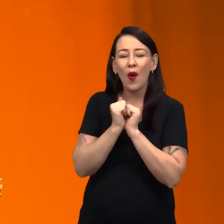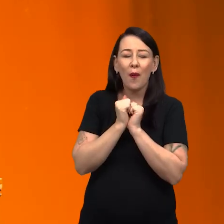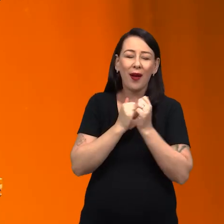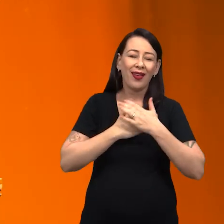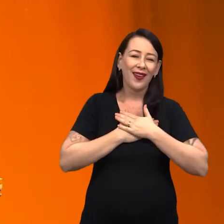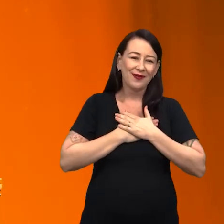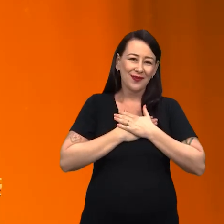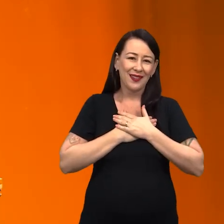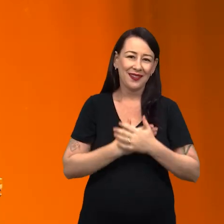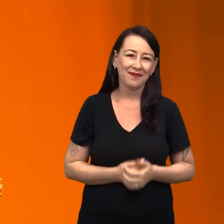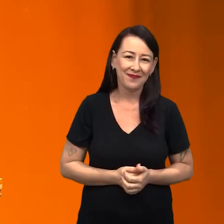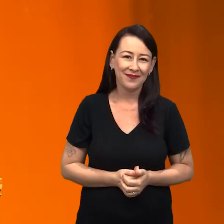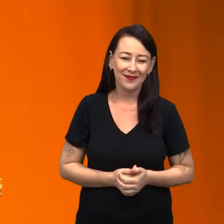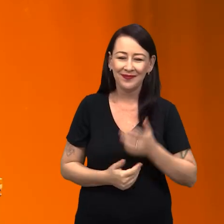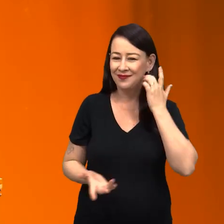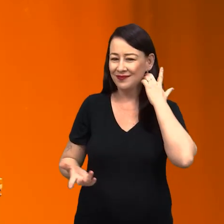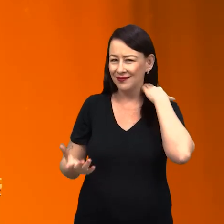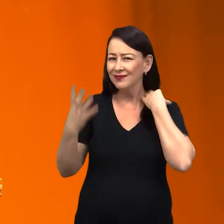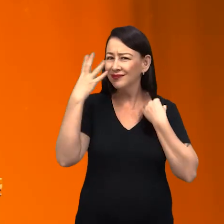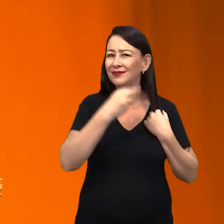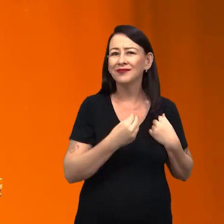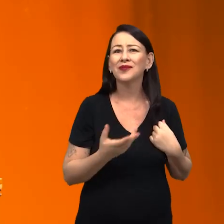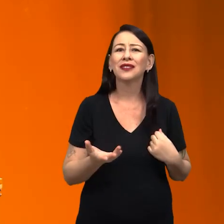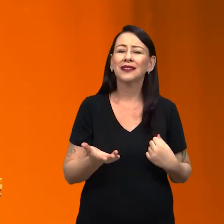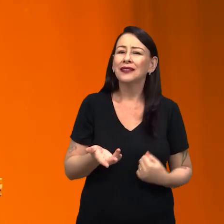minha companheira. Não é, gente? Isso é